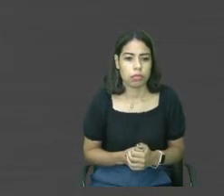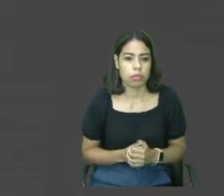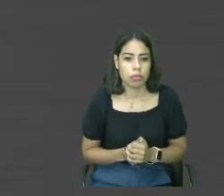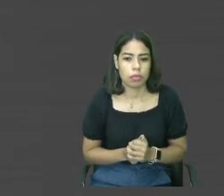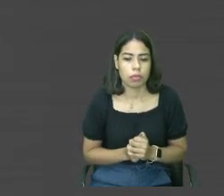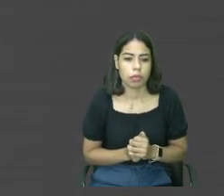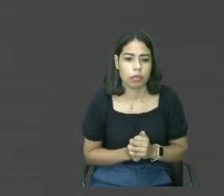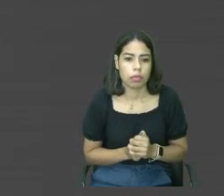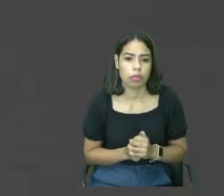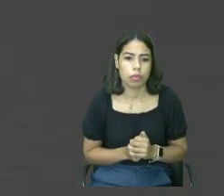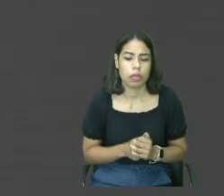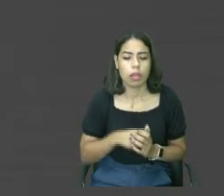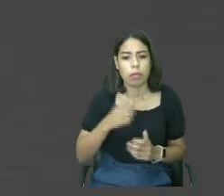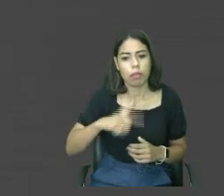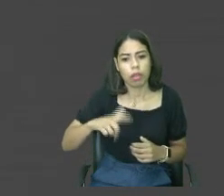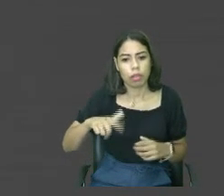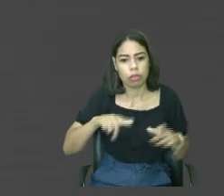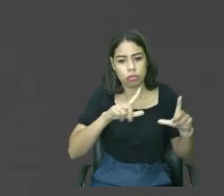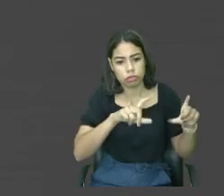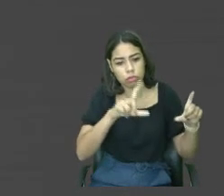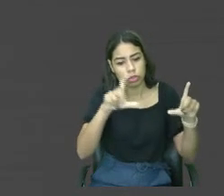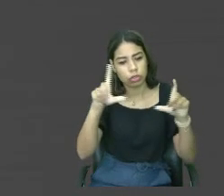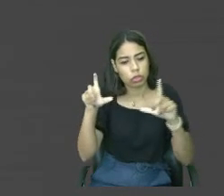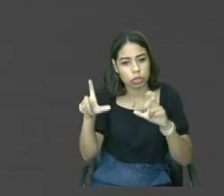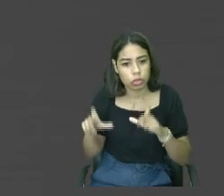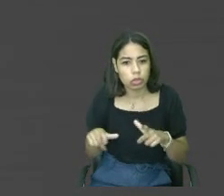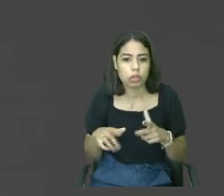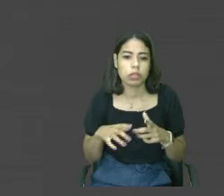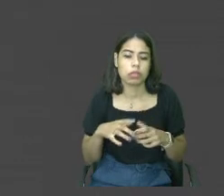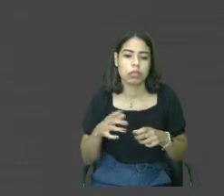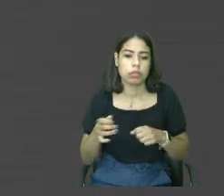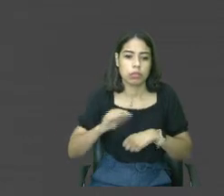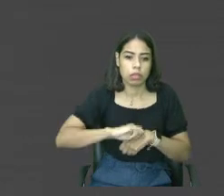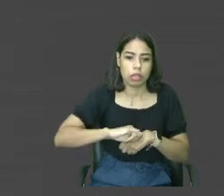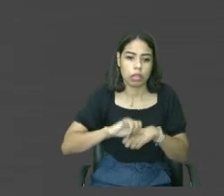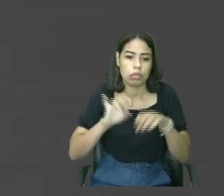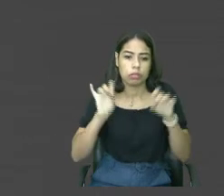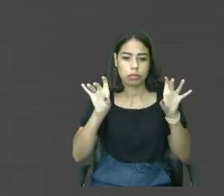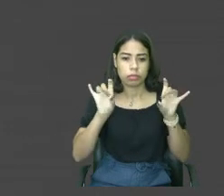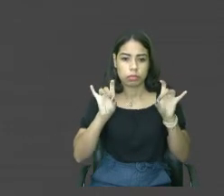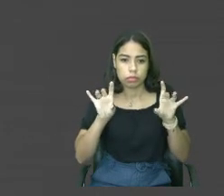Aqui um pouco mais de foto do centro especializado.